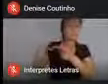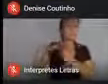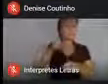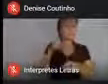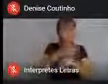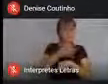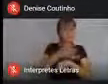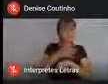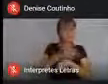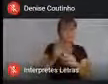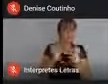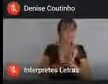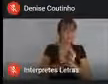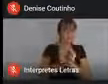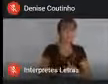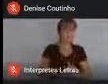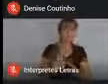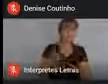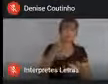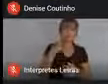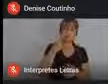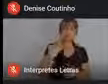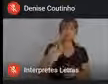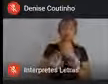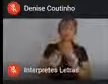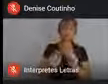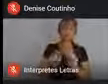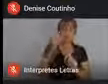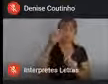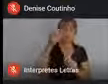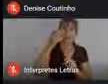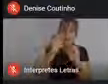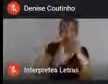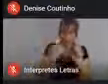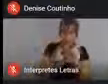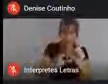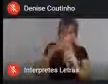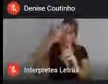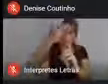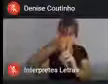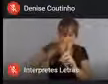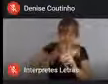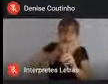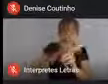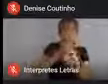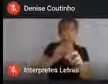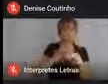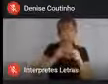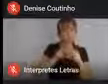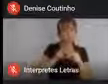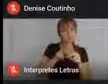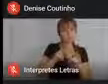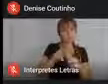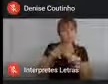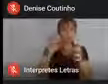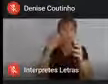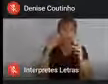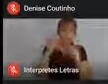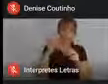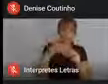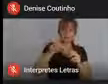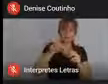que interessante, né? É aí que mora a invisibilidade, eu penso, né? É, o indivíduo mora ali